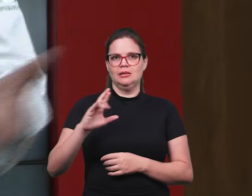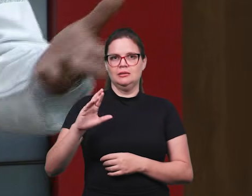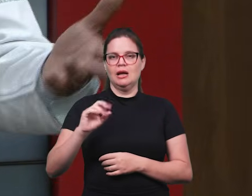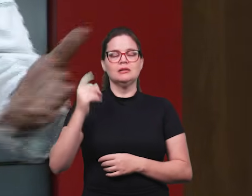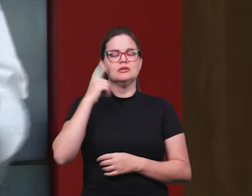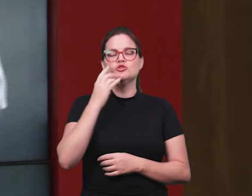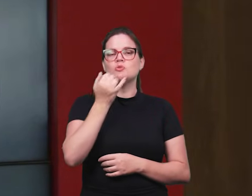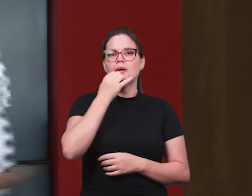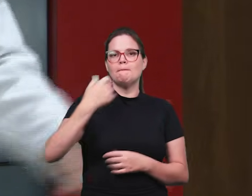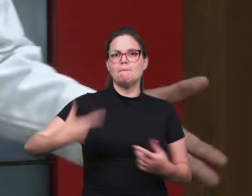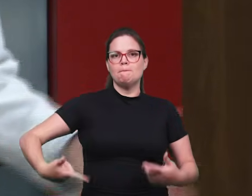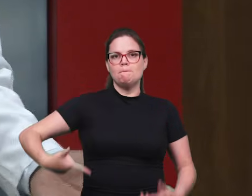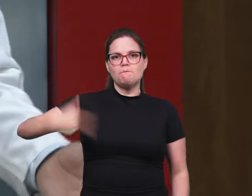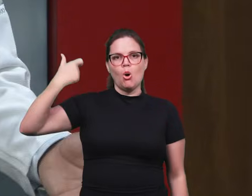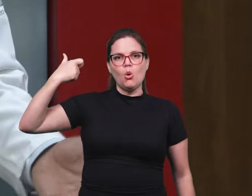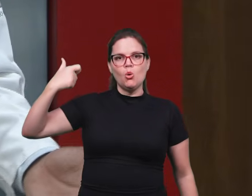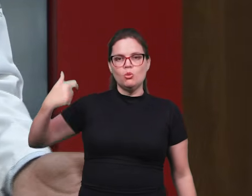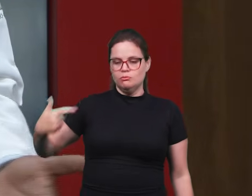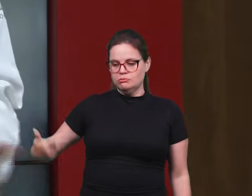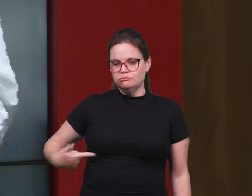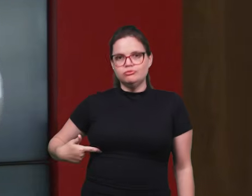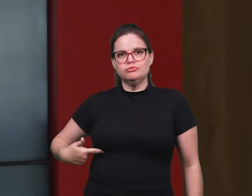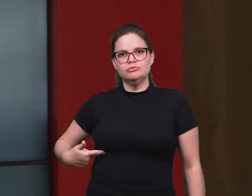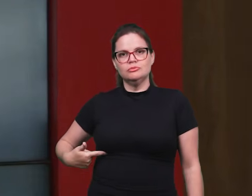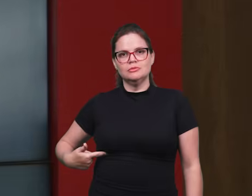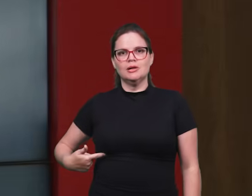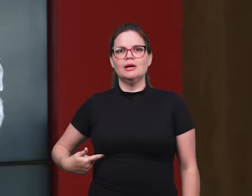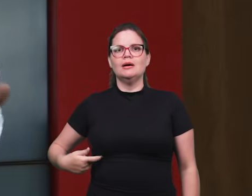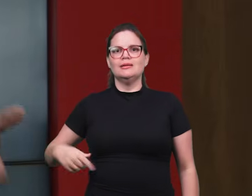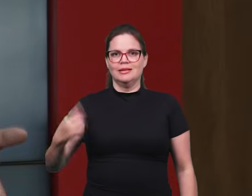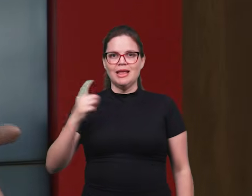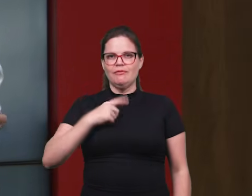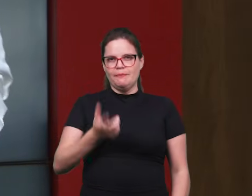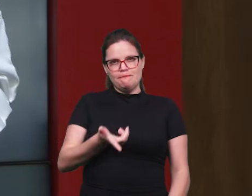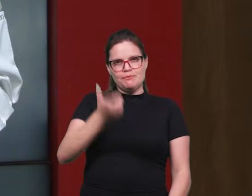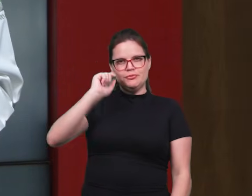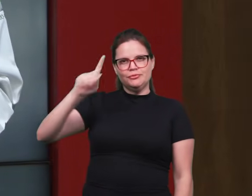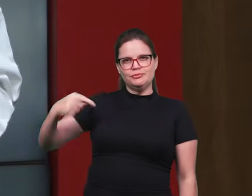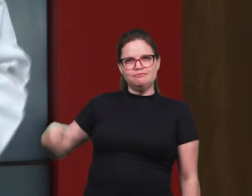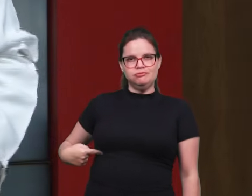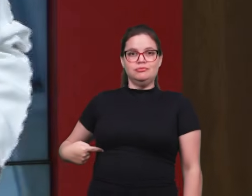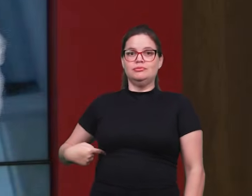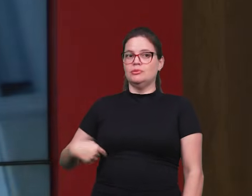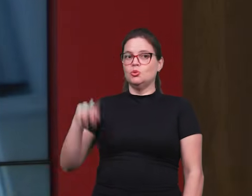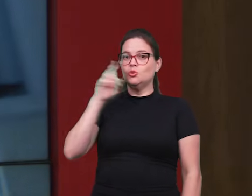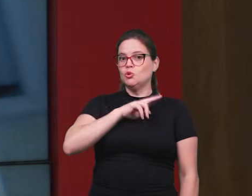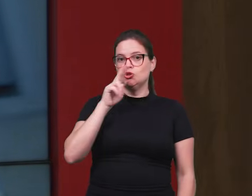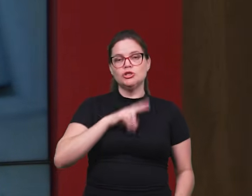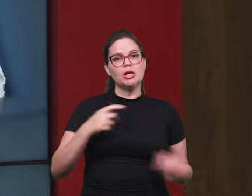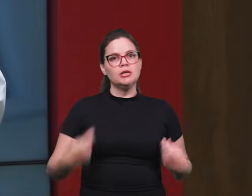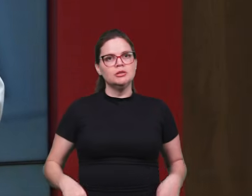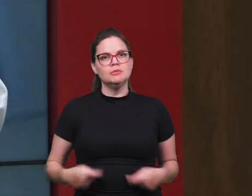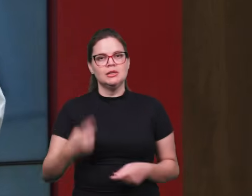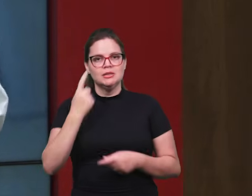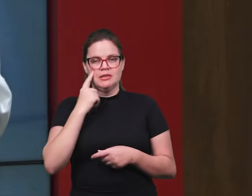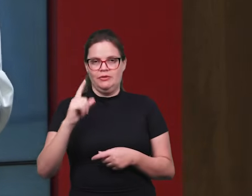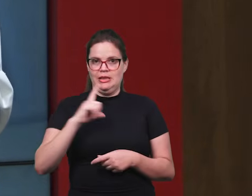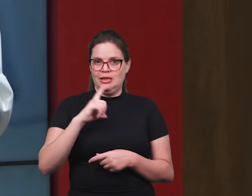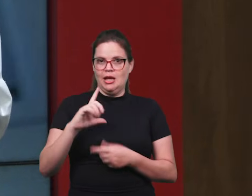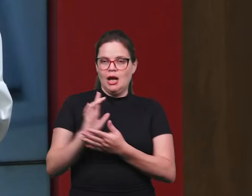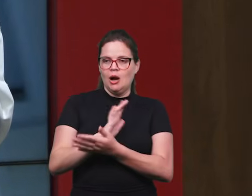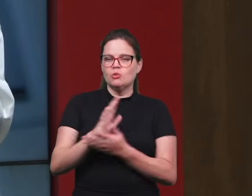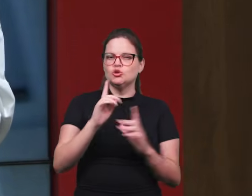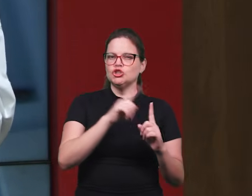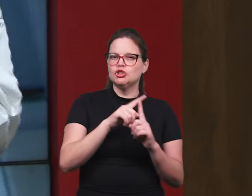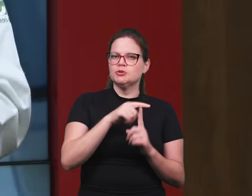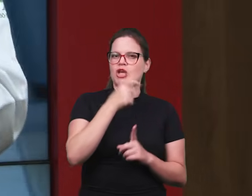baleado aqui na região femoral. Aí você vai lá, o paciente está tomando anticoagulante, você não pode fazer um bloqueio que é uma anestesia segura,